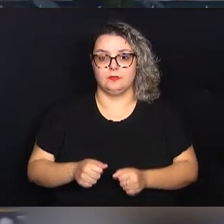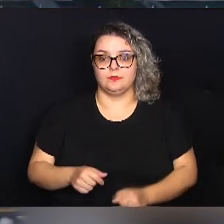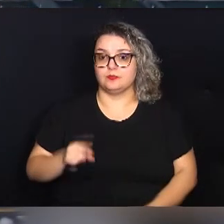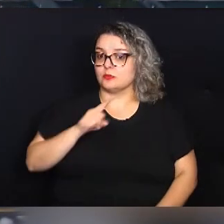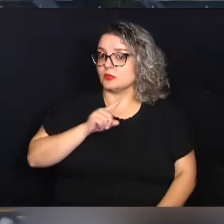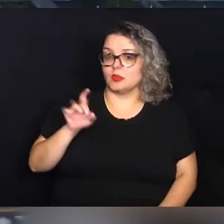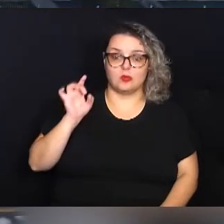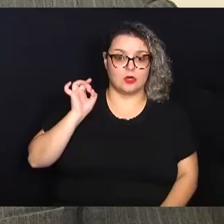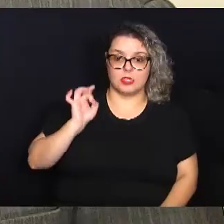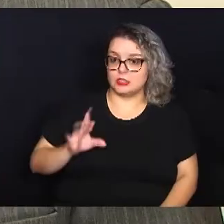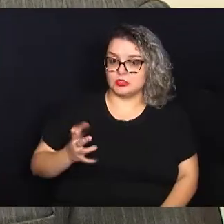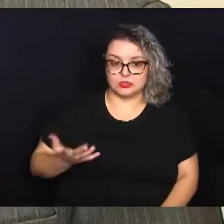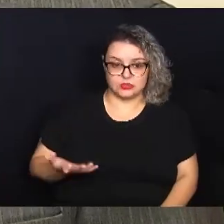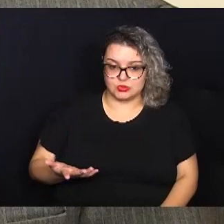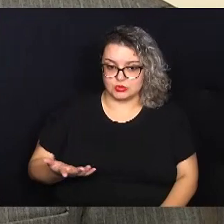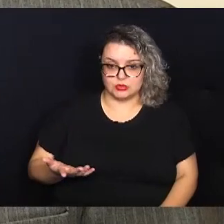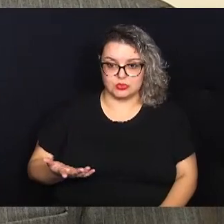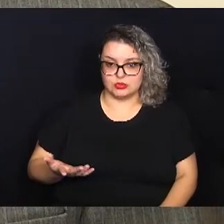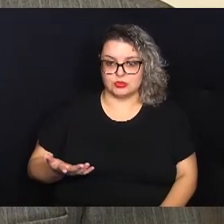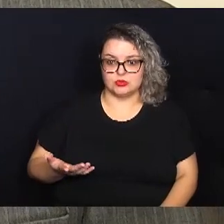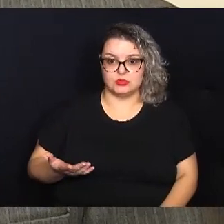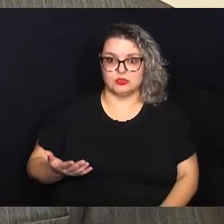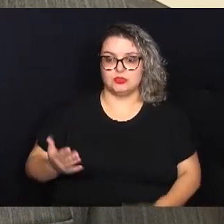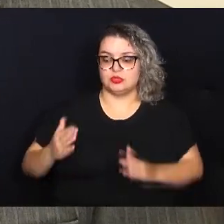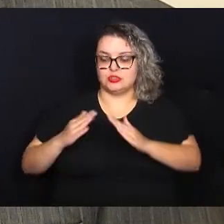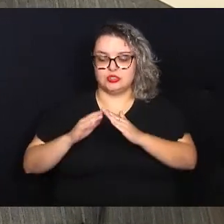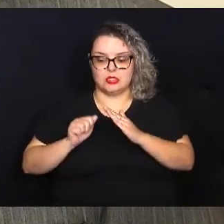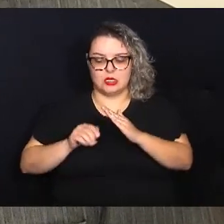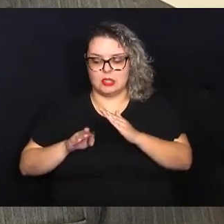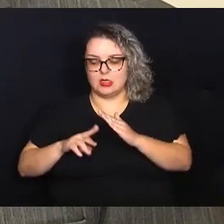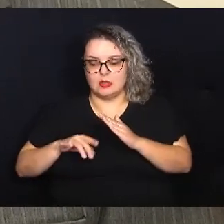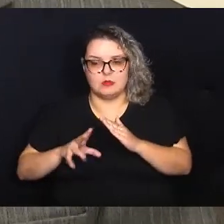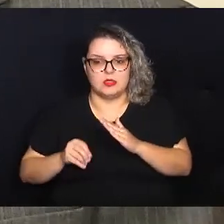sua totalidade. Não é só uma questão